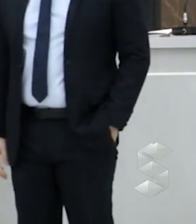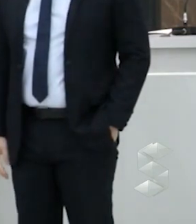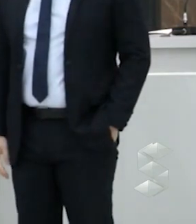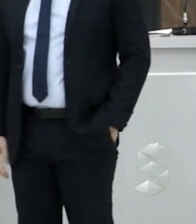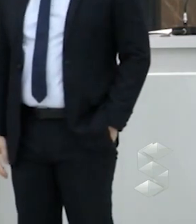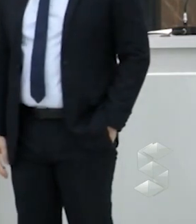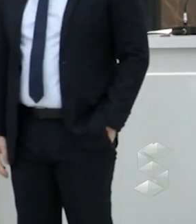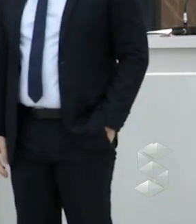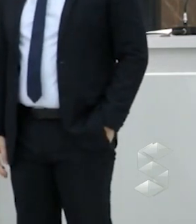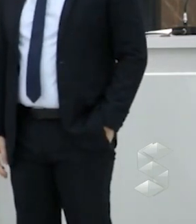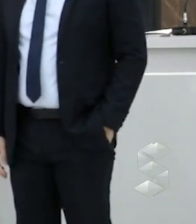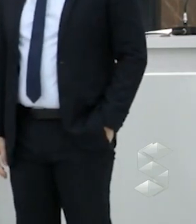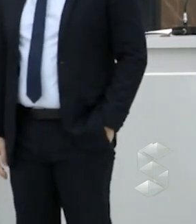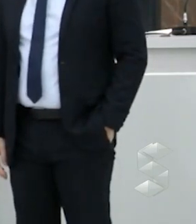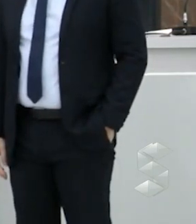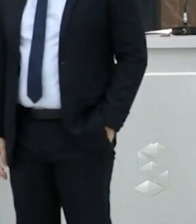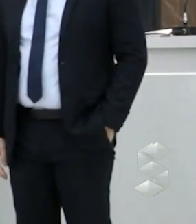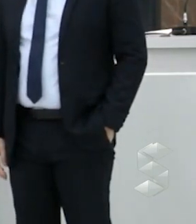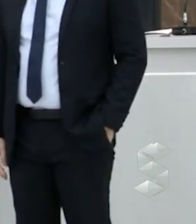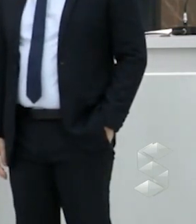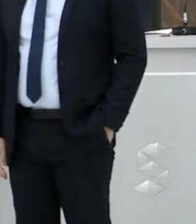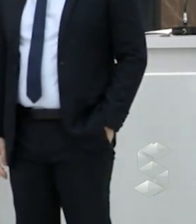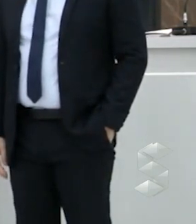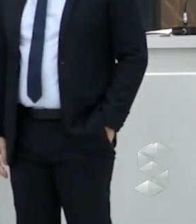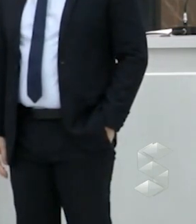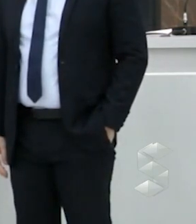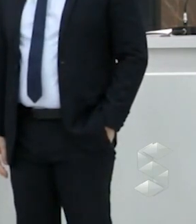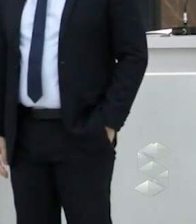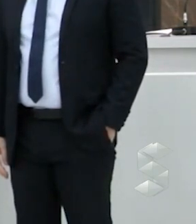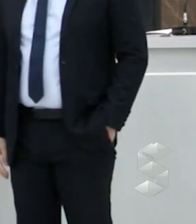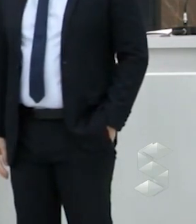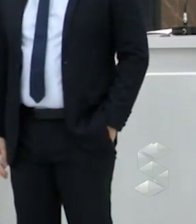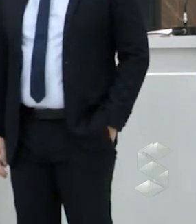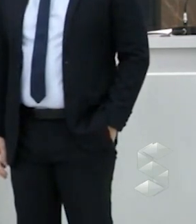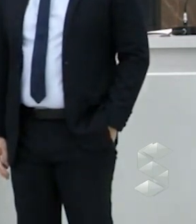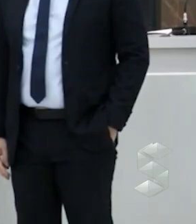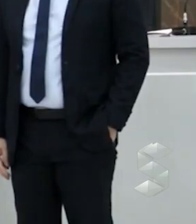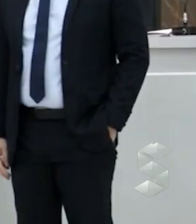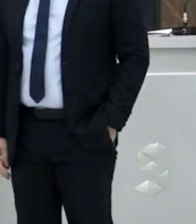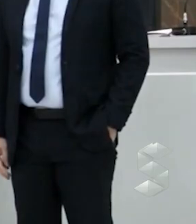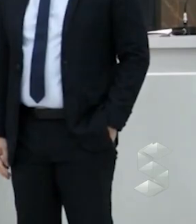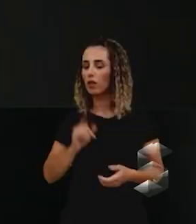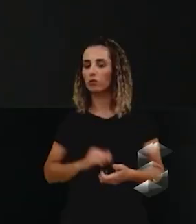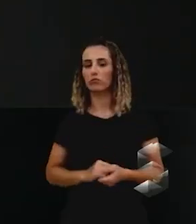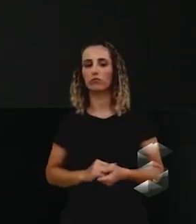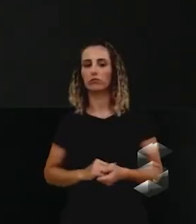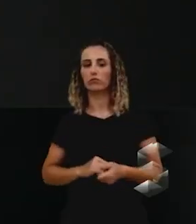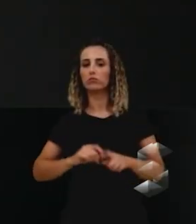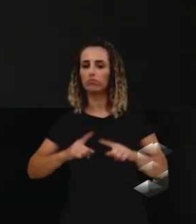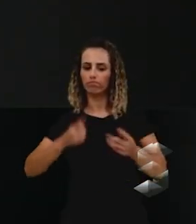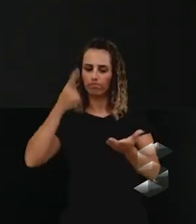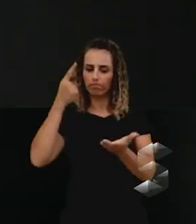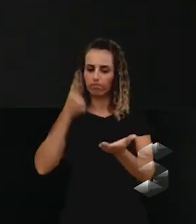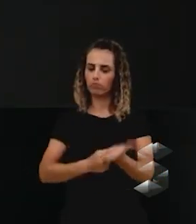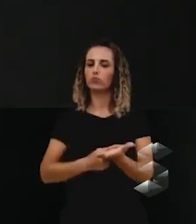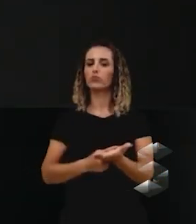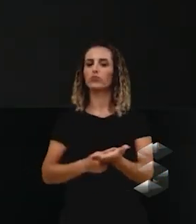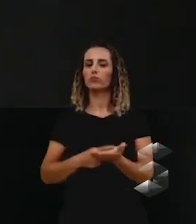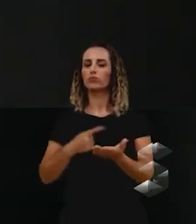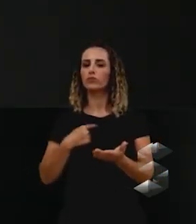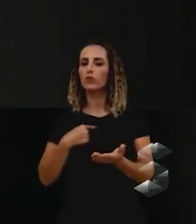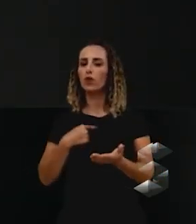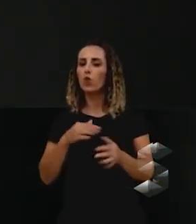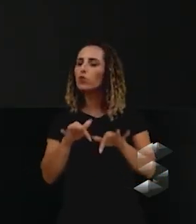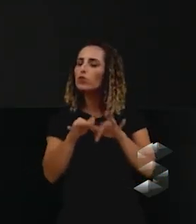15 é delegado federal. Essa é a primeira vez que ele assume um mandato político. Com muita humildade e uma